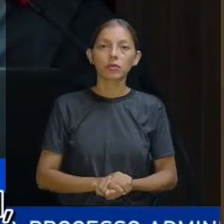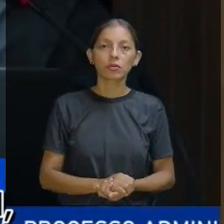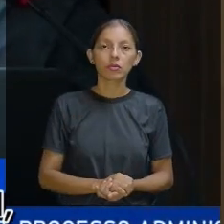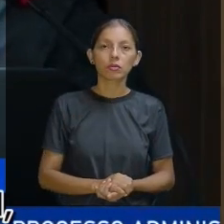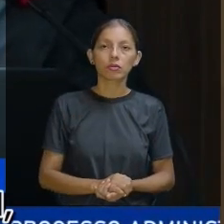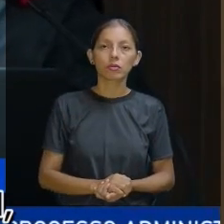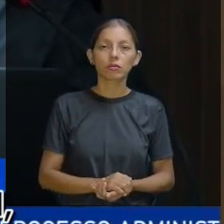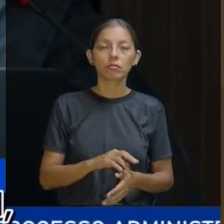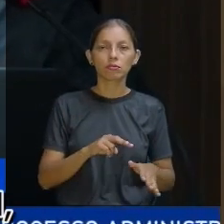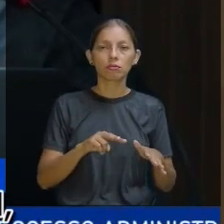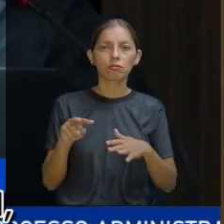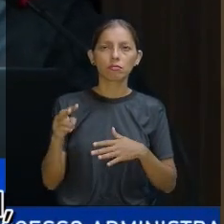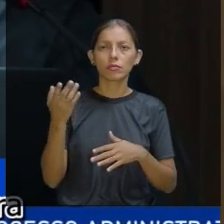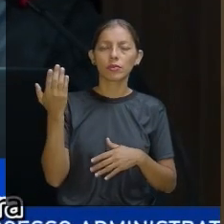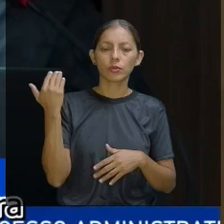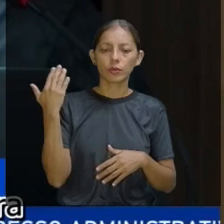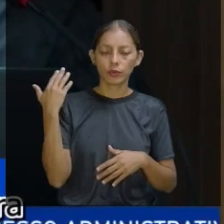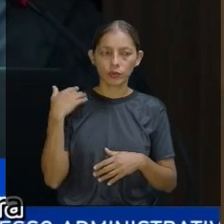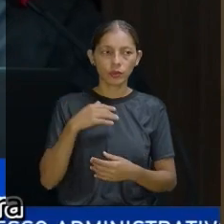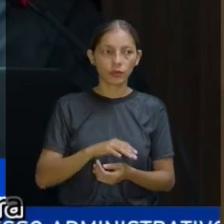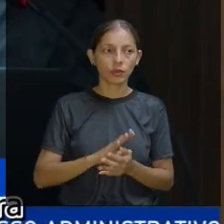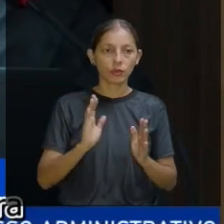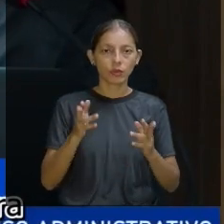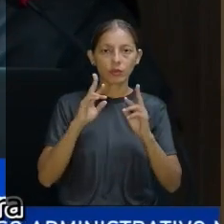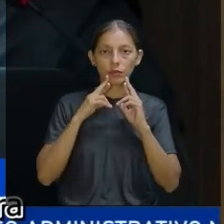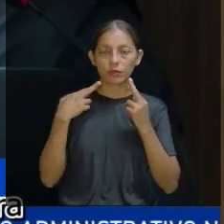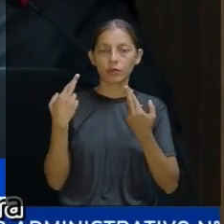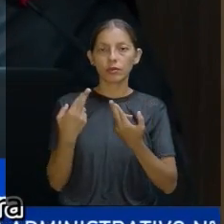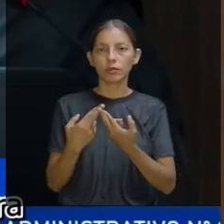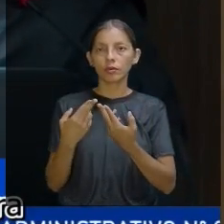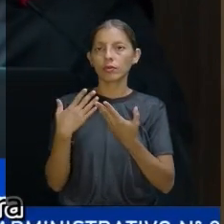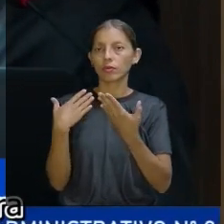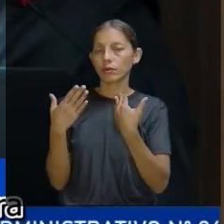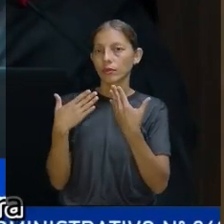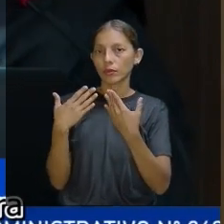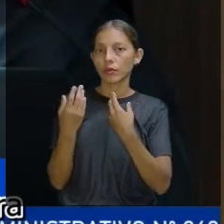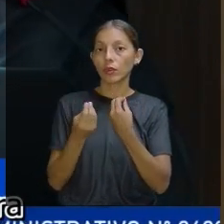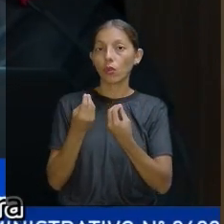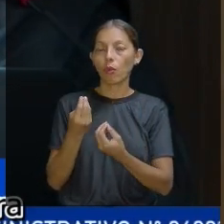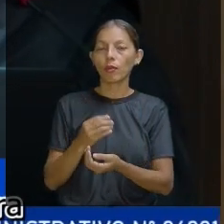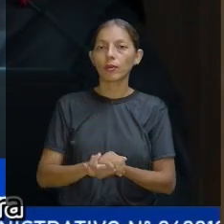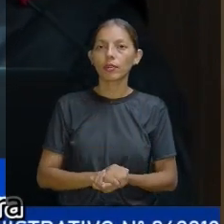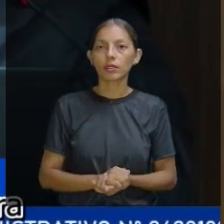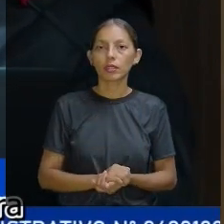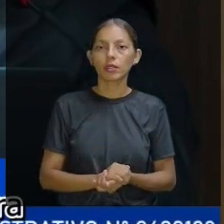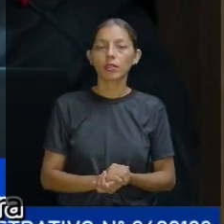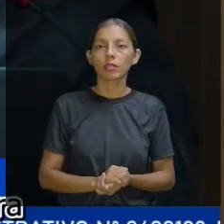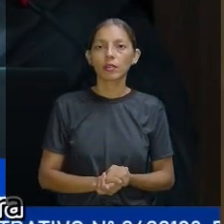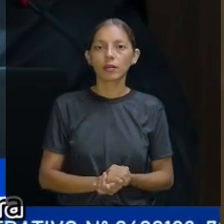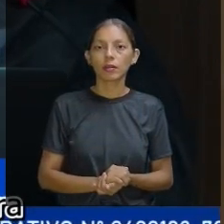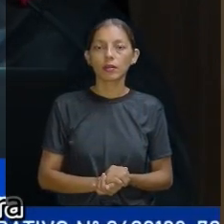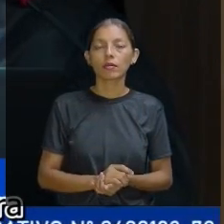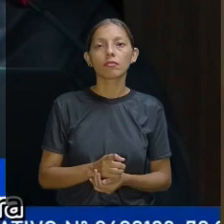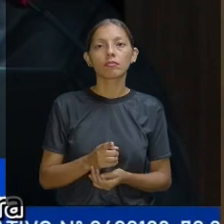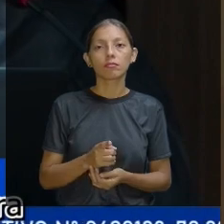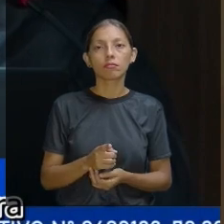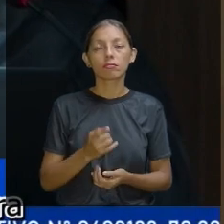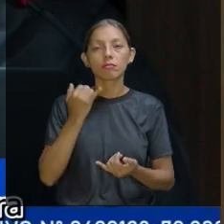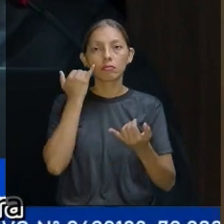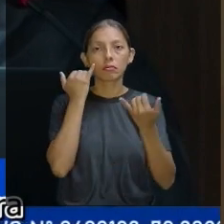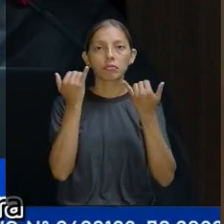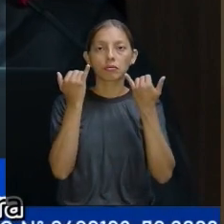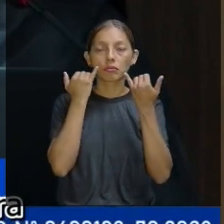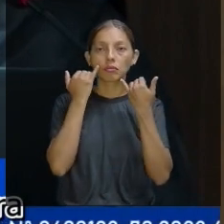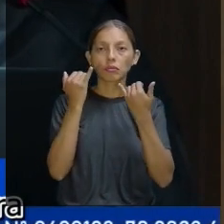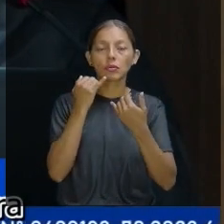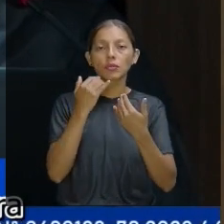no COPTREL, no Colégio de Presidente, foi dito a nós que seremos mantidos informados